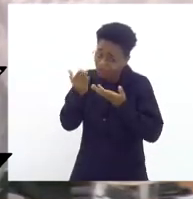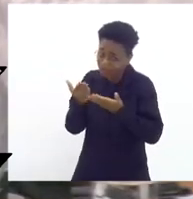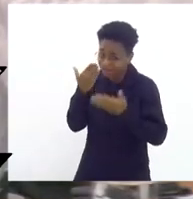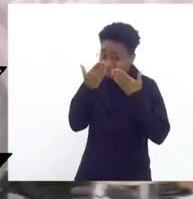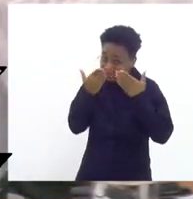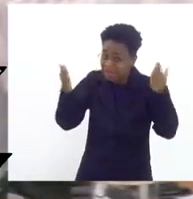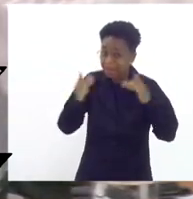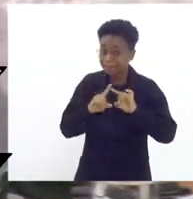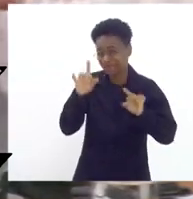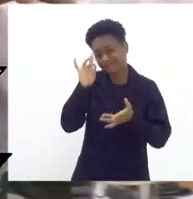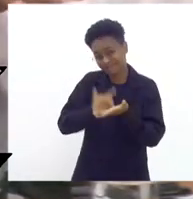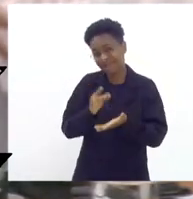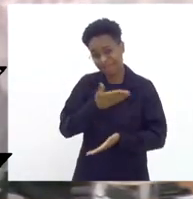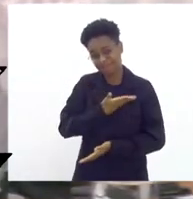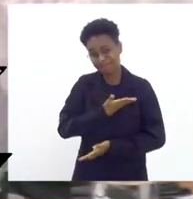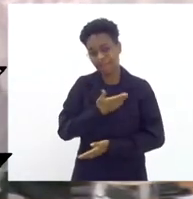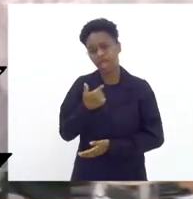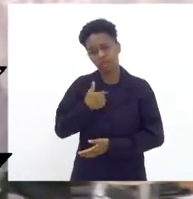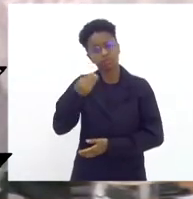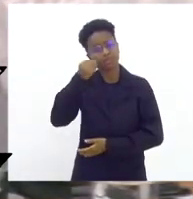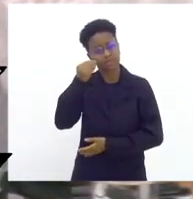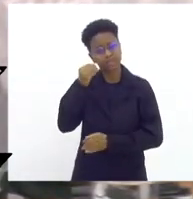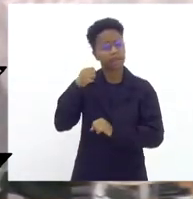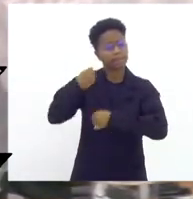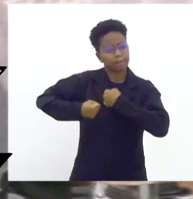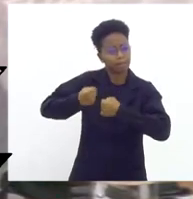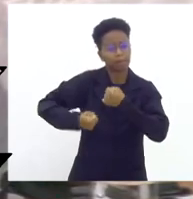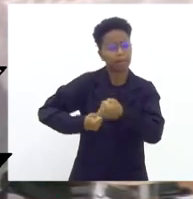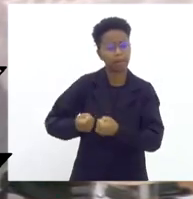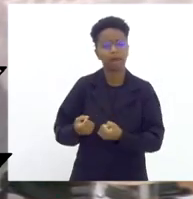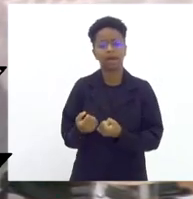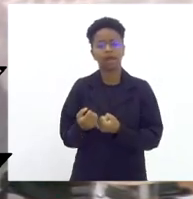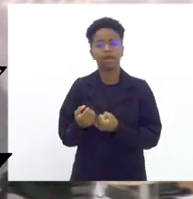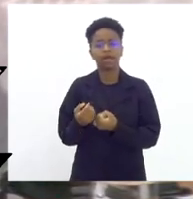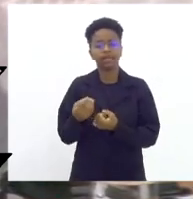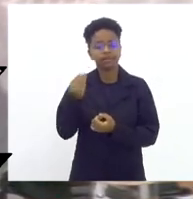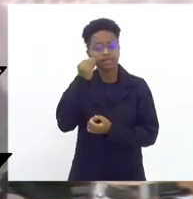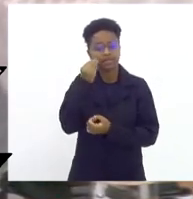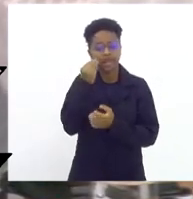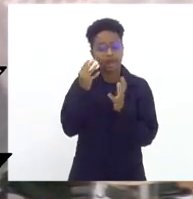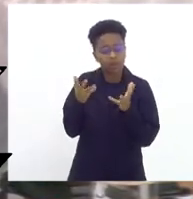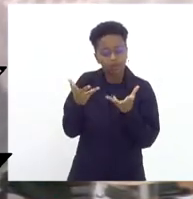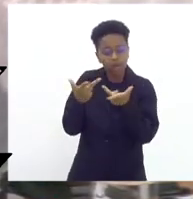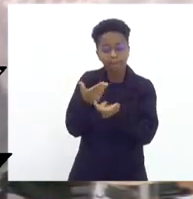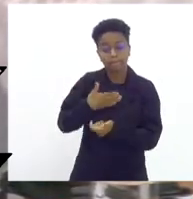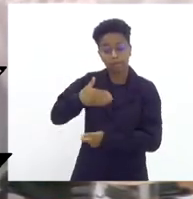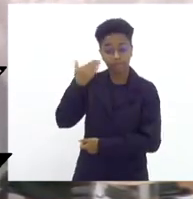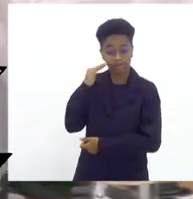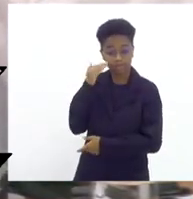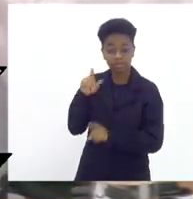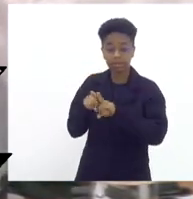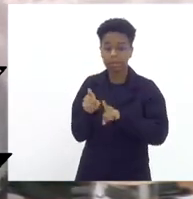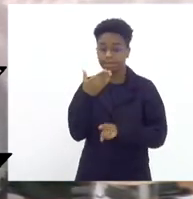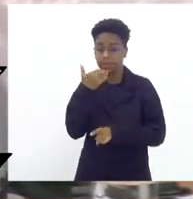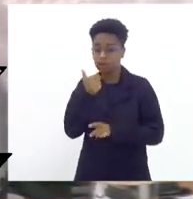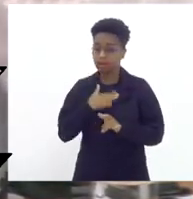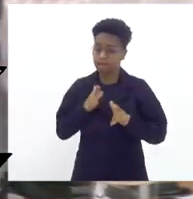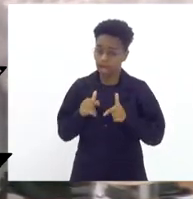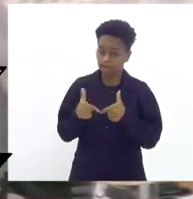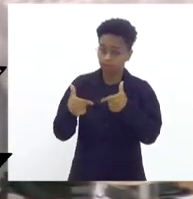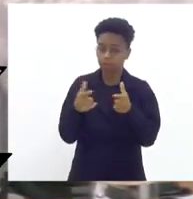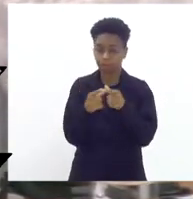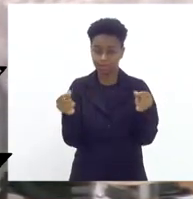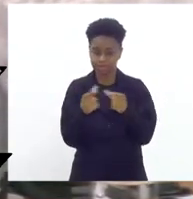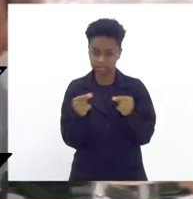e eu vou correr atrás de tudo que foi dito aqui para qualificar o meu entendimento e melhorar a minha atuação em Brasília em prol dessa causa